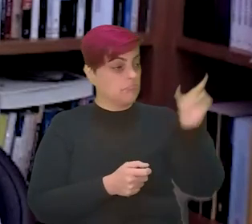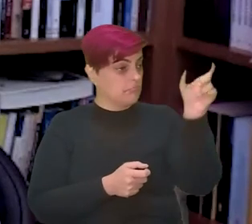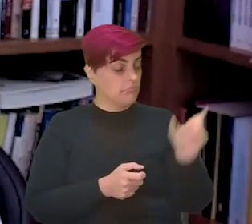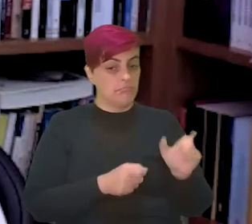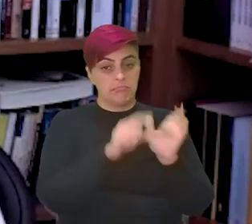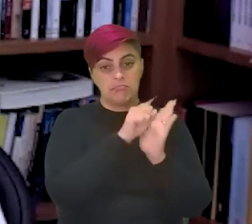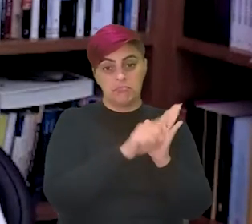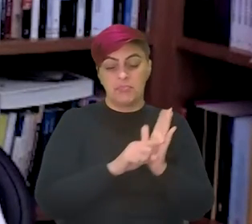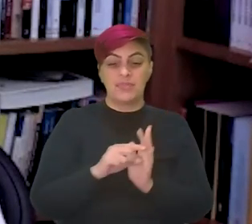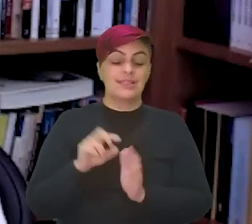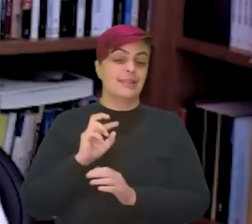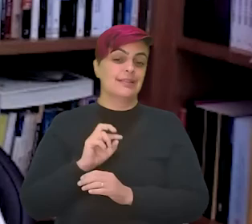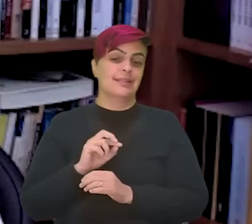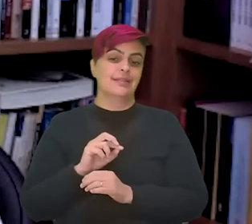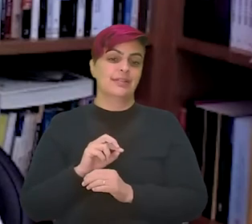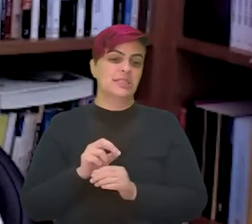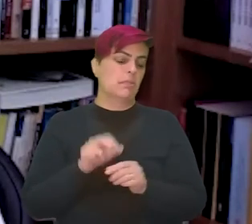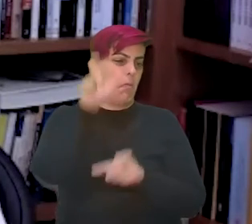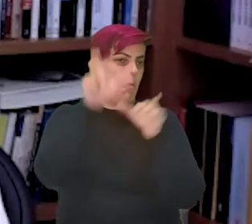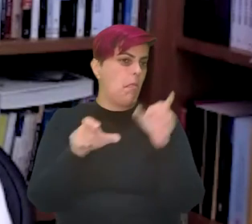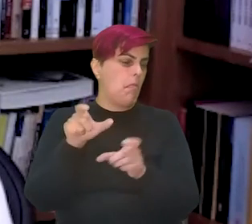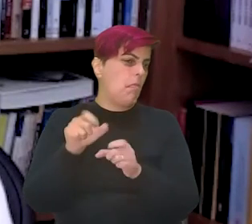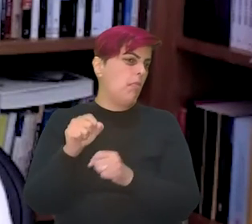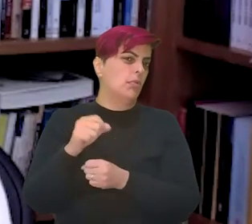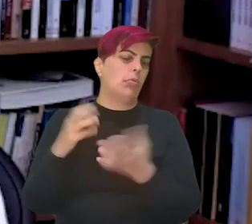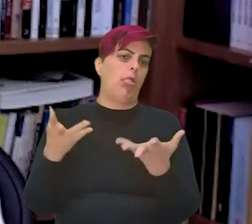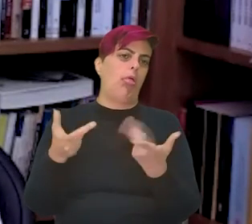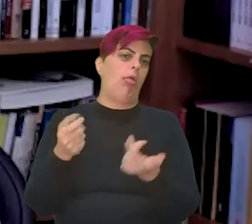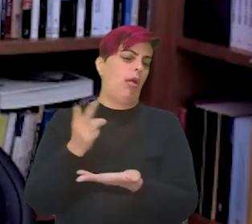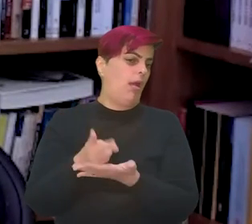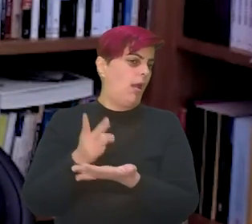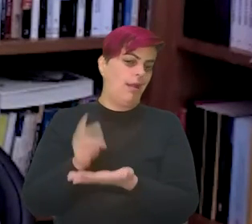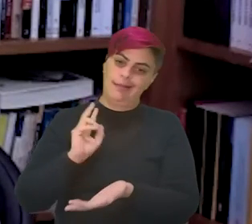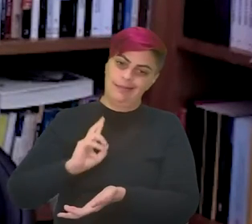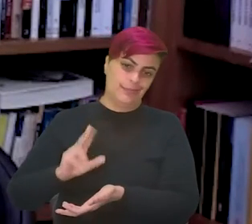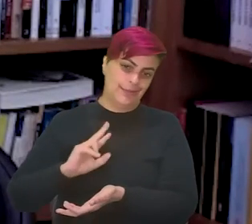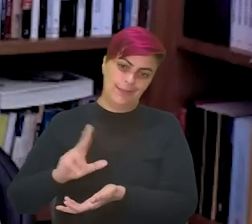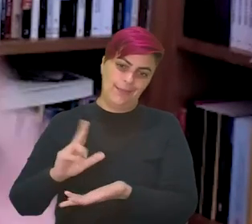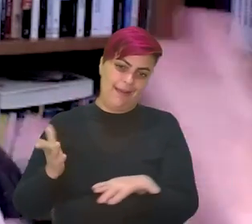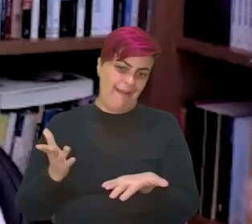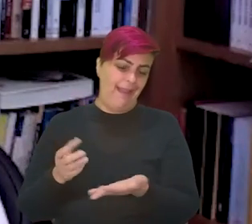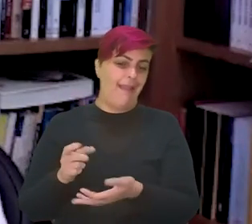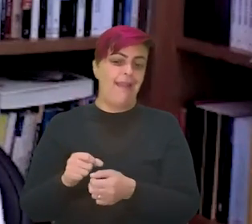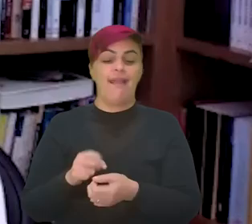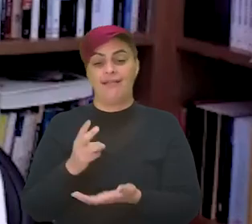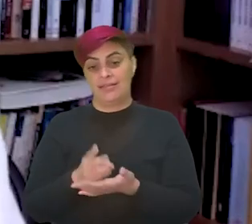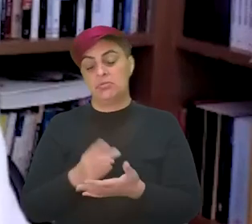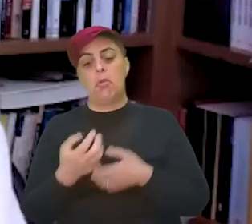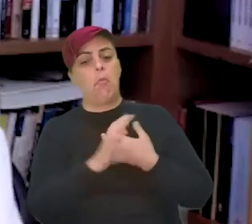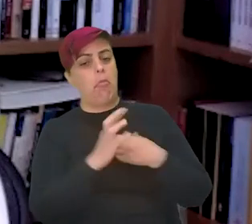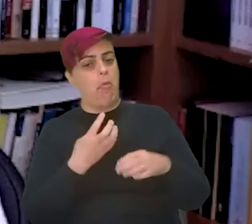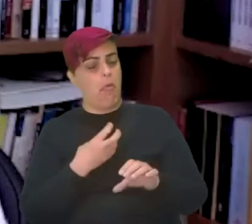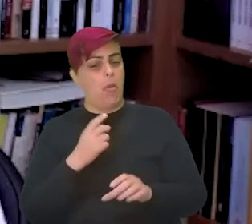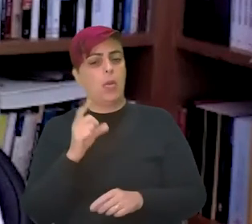sempre aqueles seres maravilhosos, cheios de empatia,